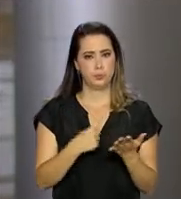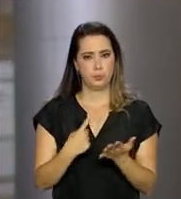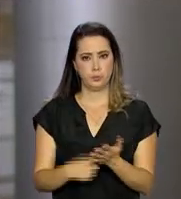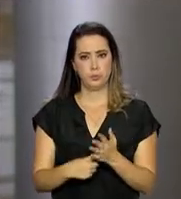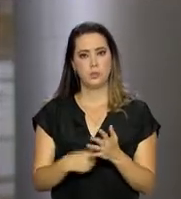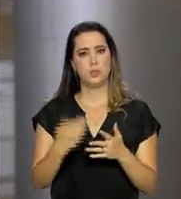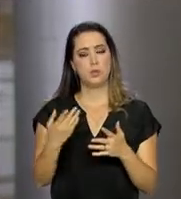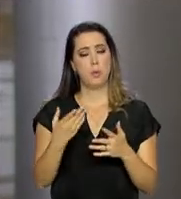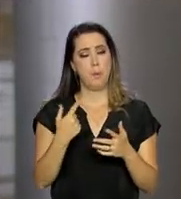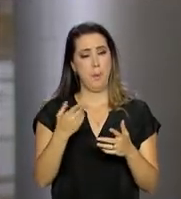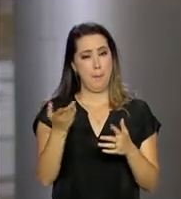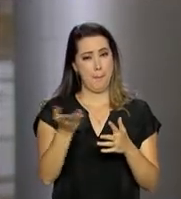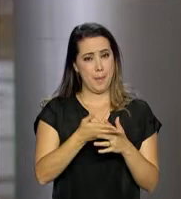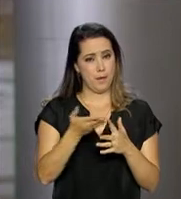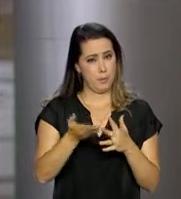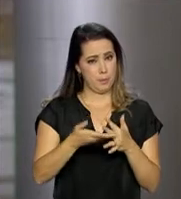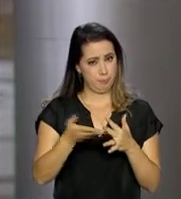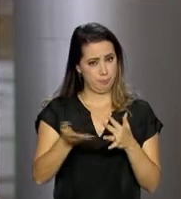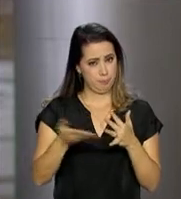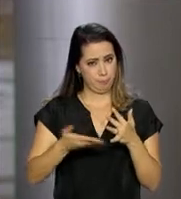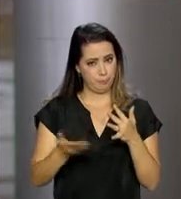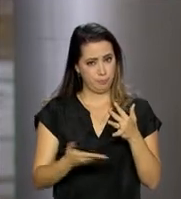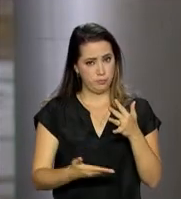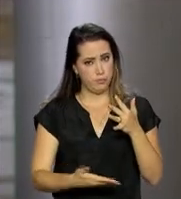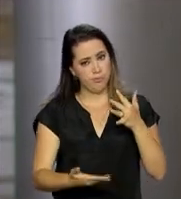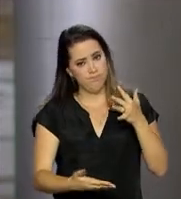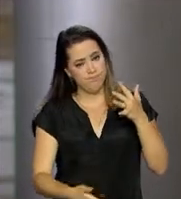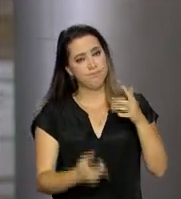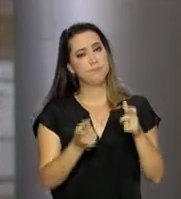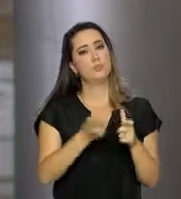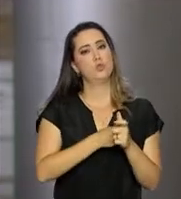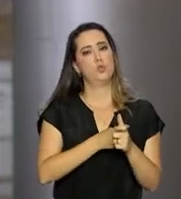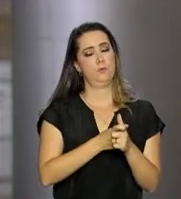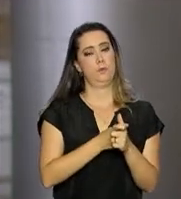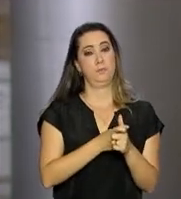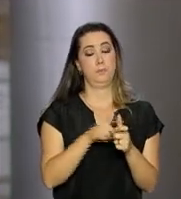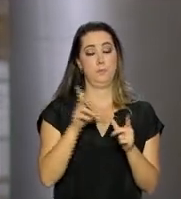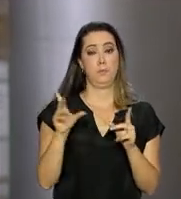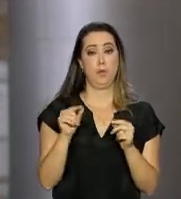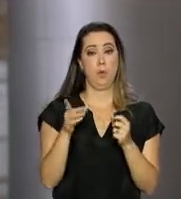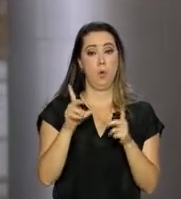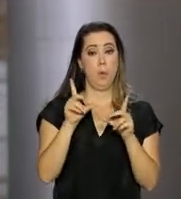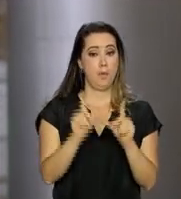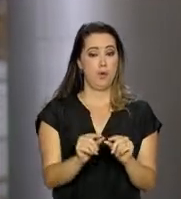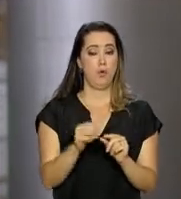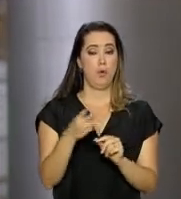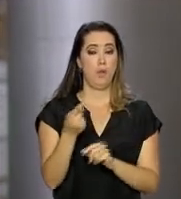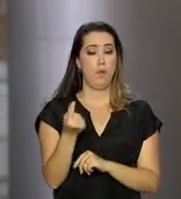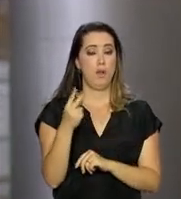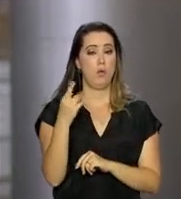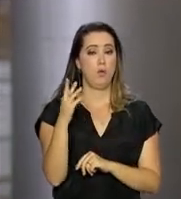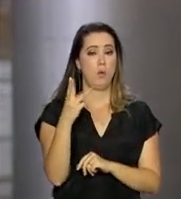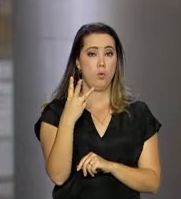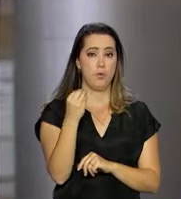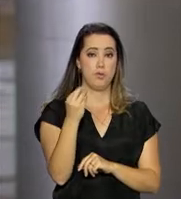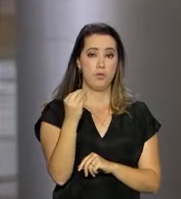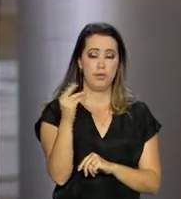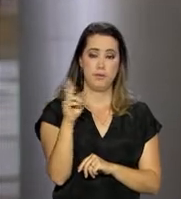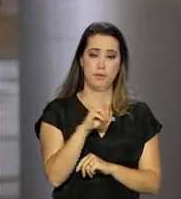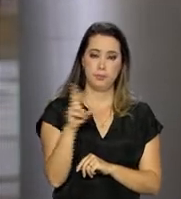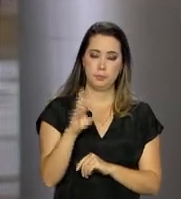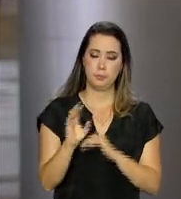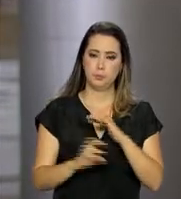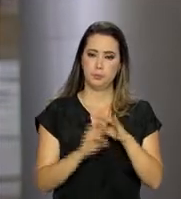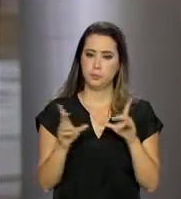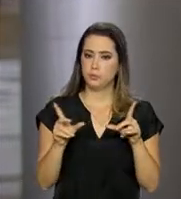parcelamento de dívidas as parcelas mínimas mensais vão ter o valor de 300 reais isso vale para as